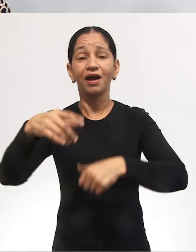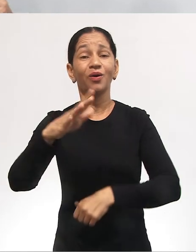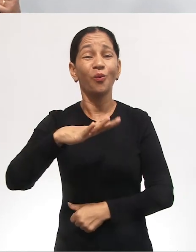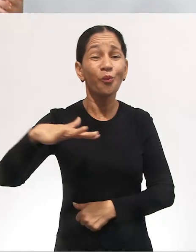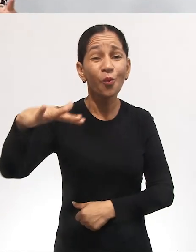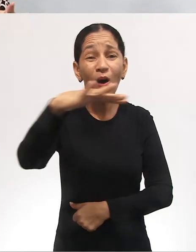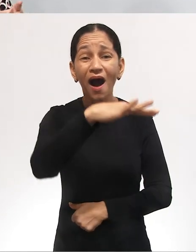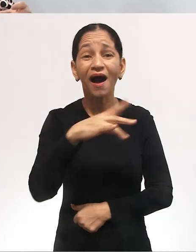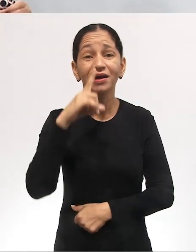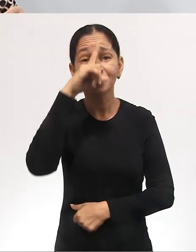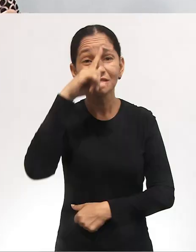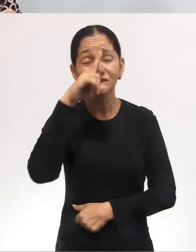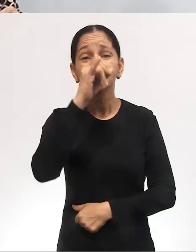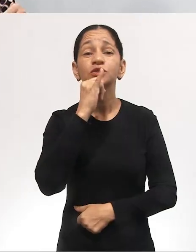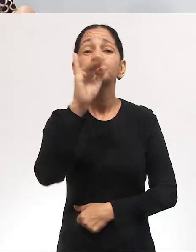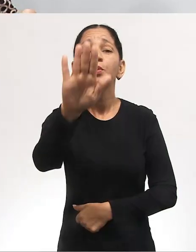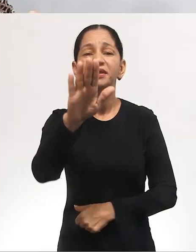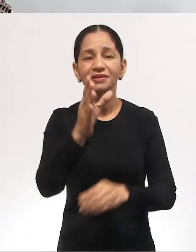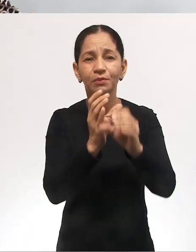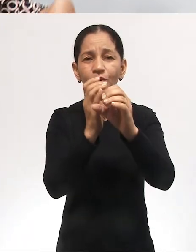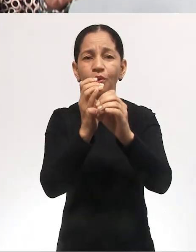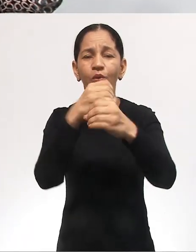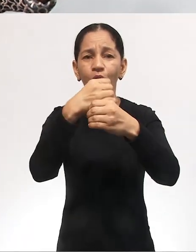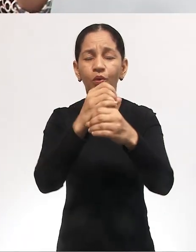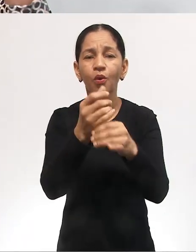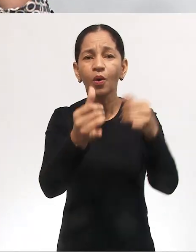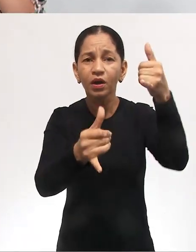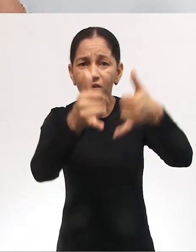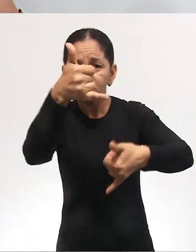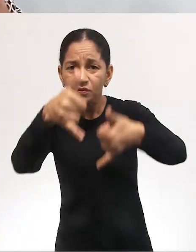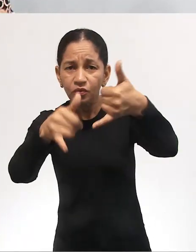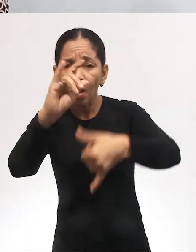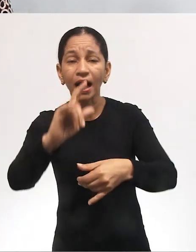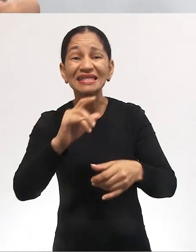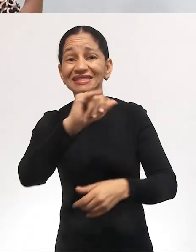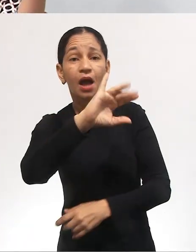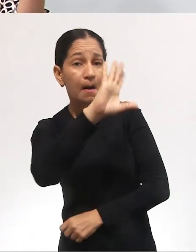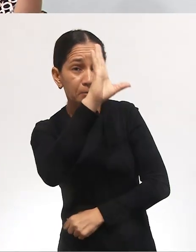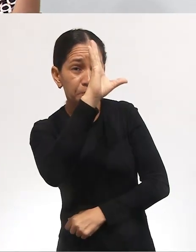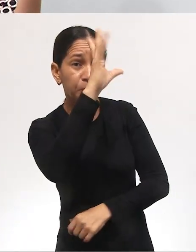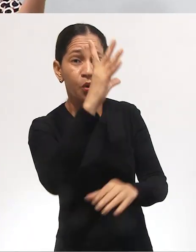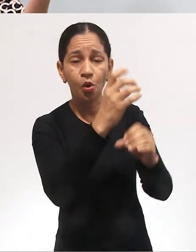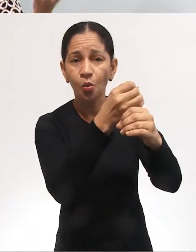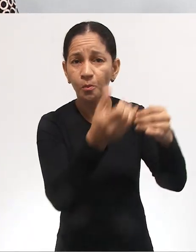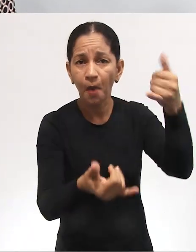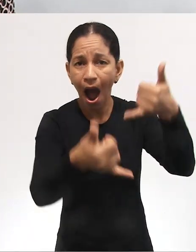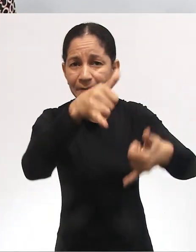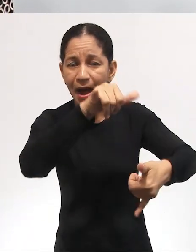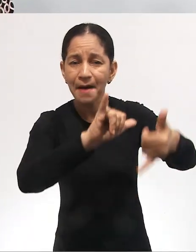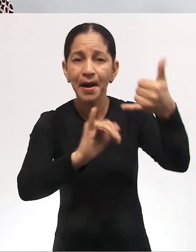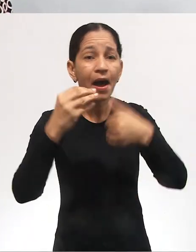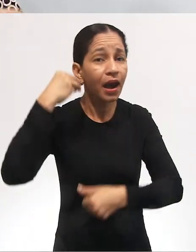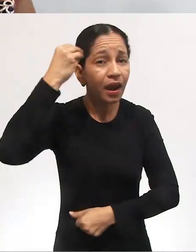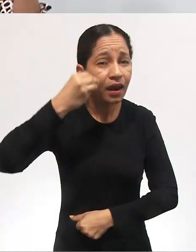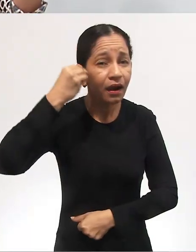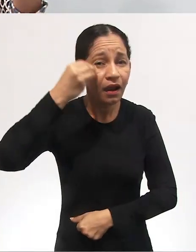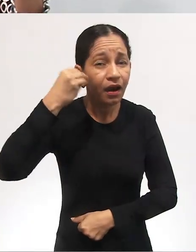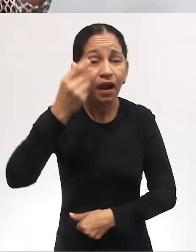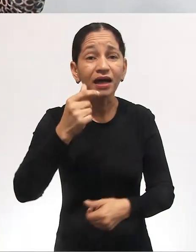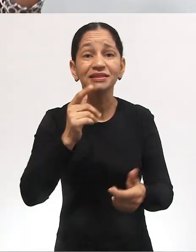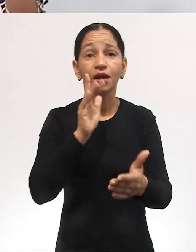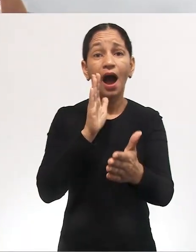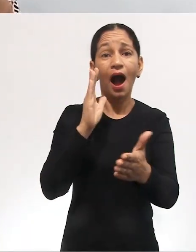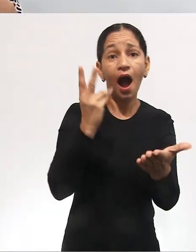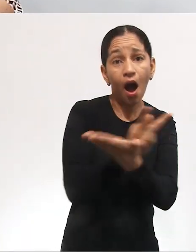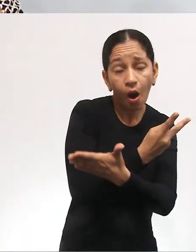gente? Um laboratório. Você tem que pensar numa rota de fuga, você tem que pensar que a pessoa que vai estar no laboratório, ela tem que